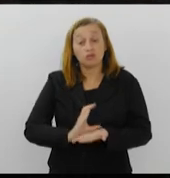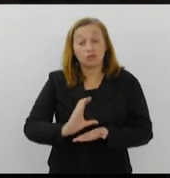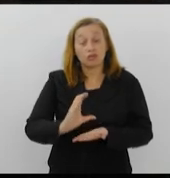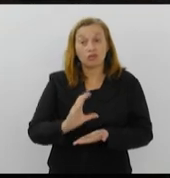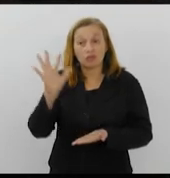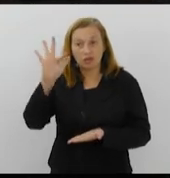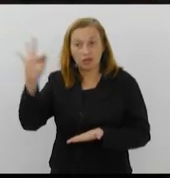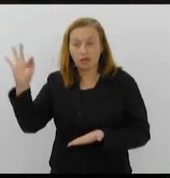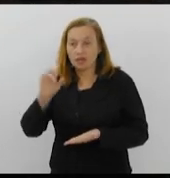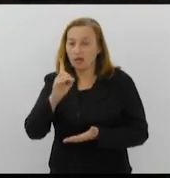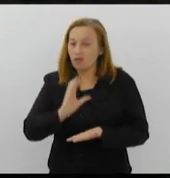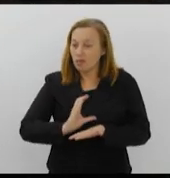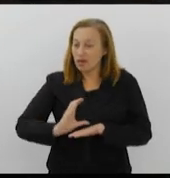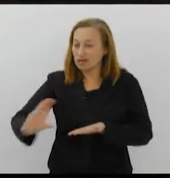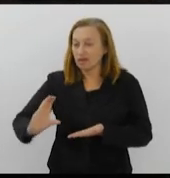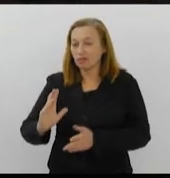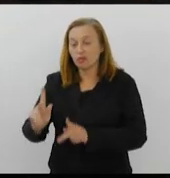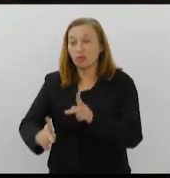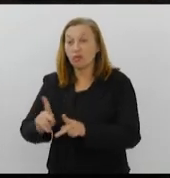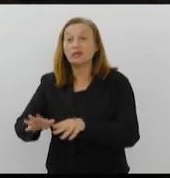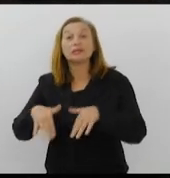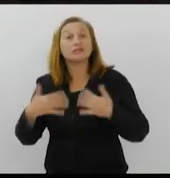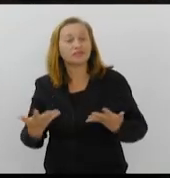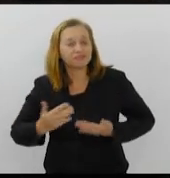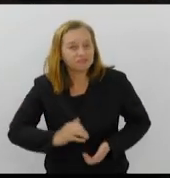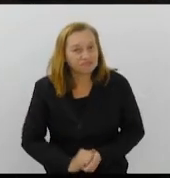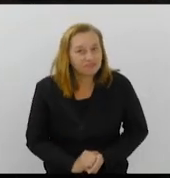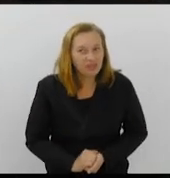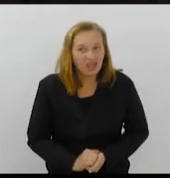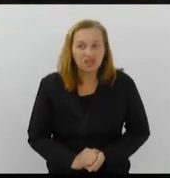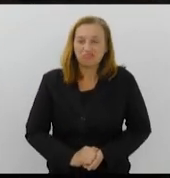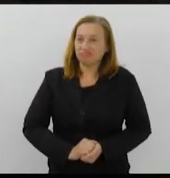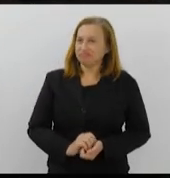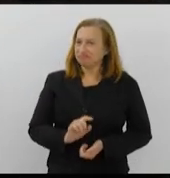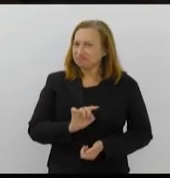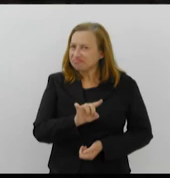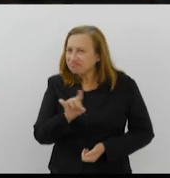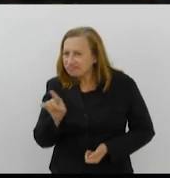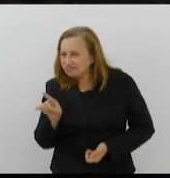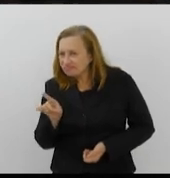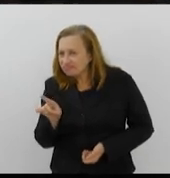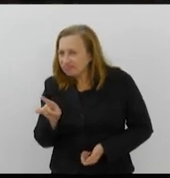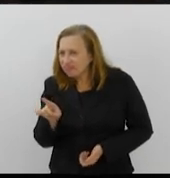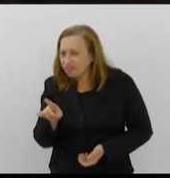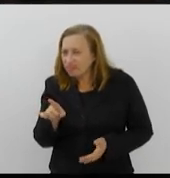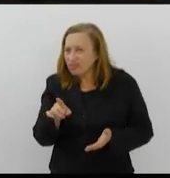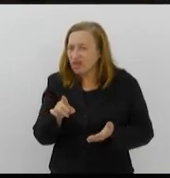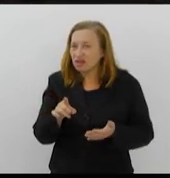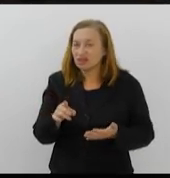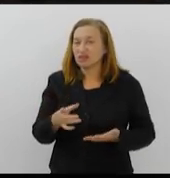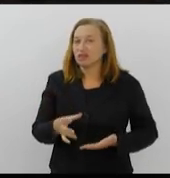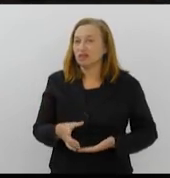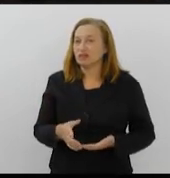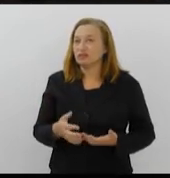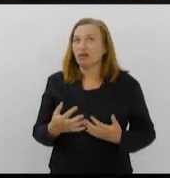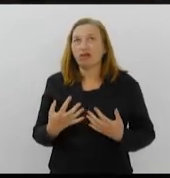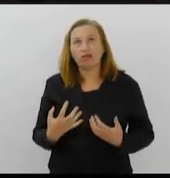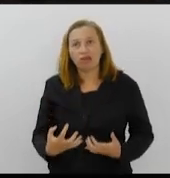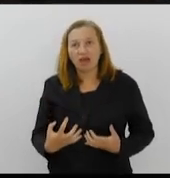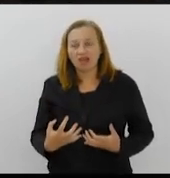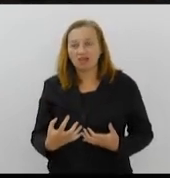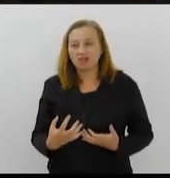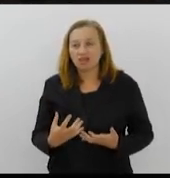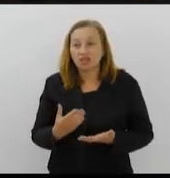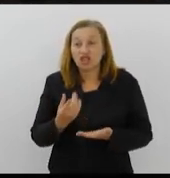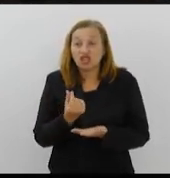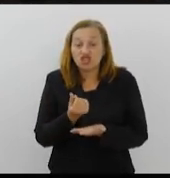serviço de excelência para a sua população. E aí, eles não cansaram de desviar dinheiro em Resende, estão agora